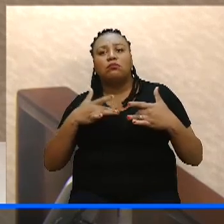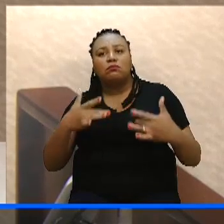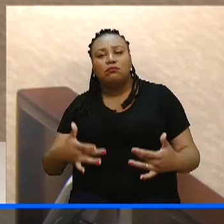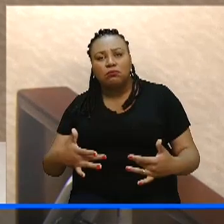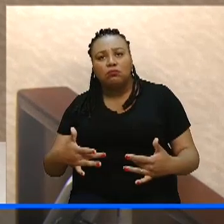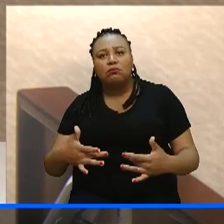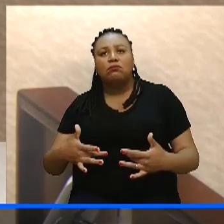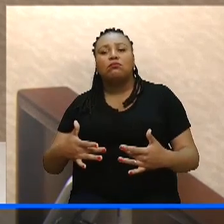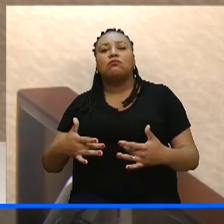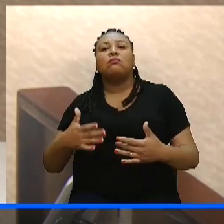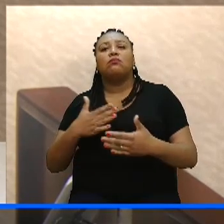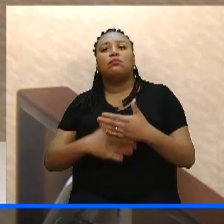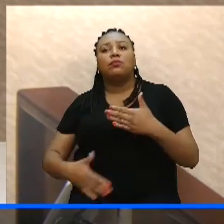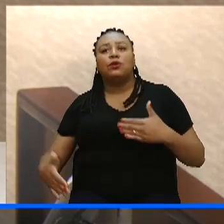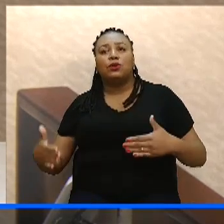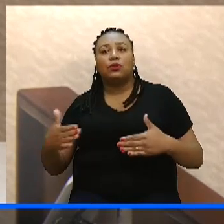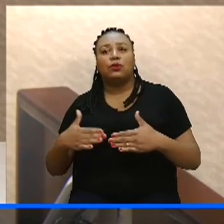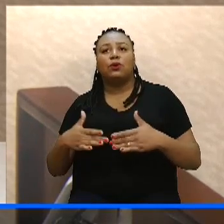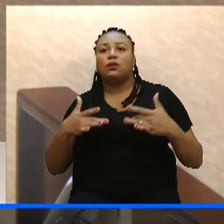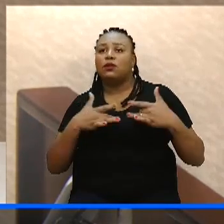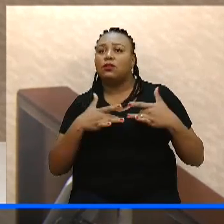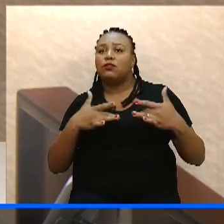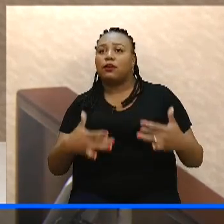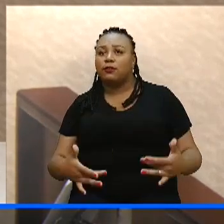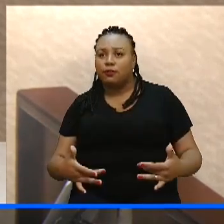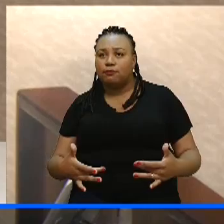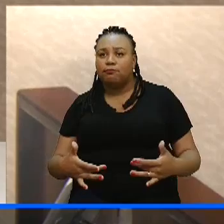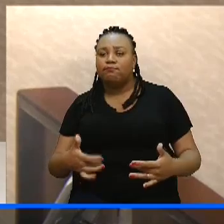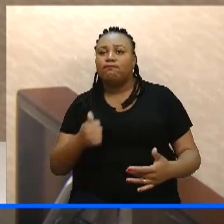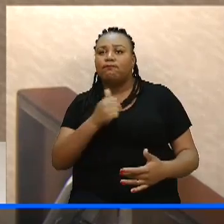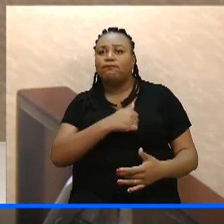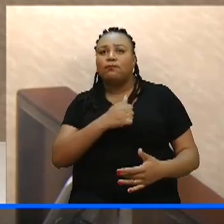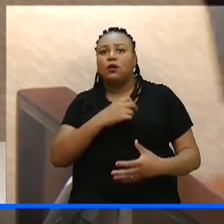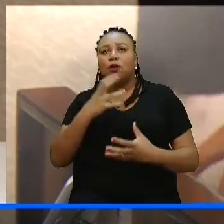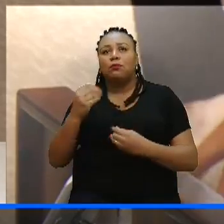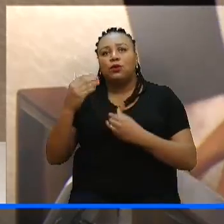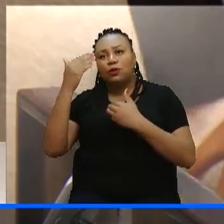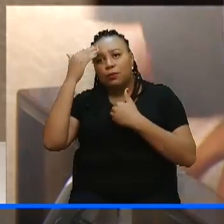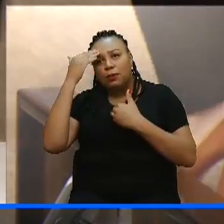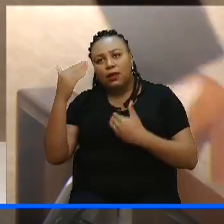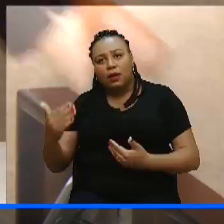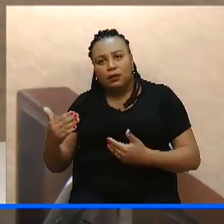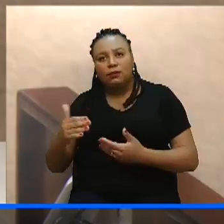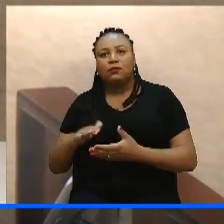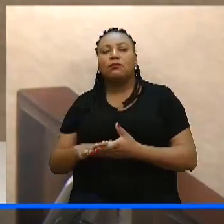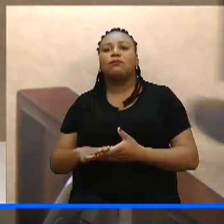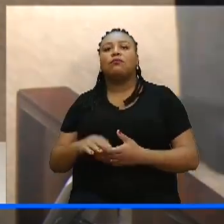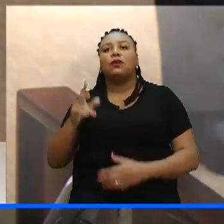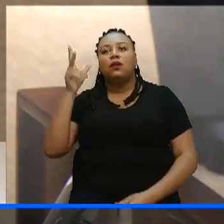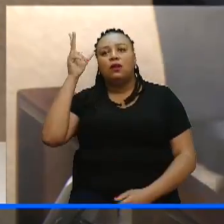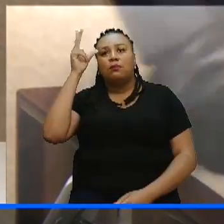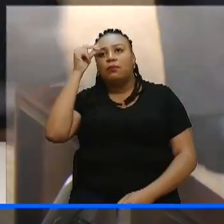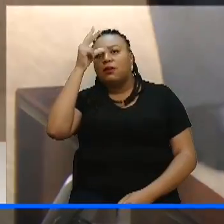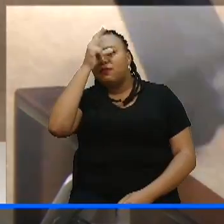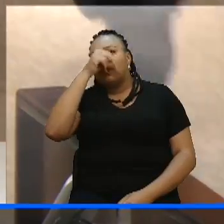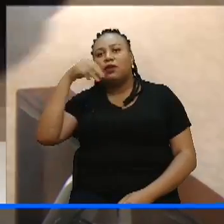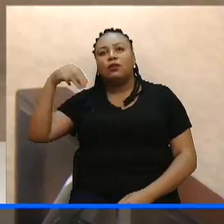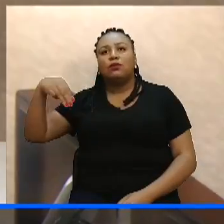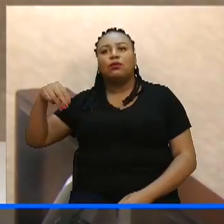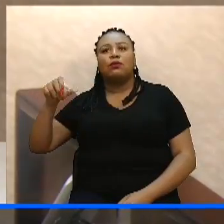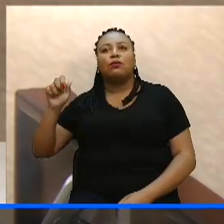por toda a dedicação muito obrigado prefeito mauro nolasco